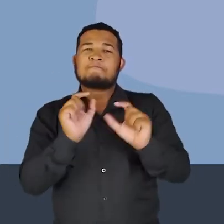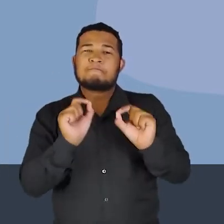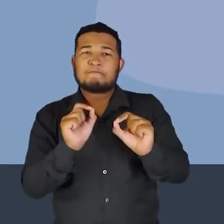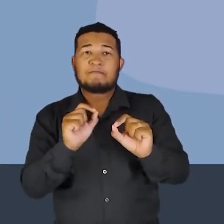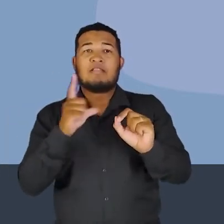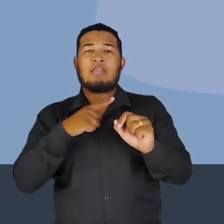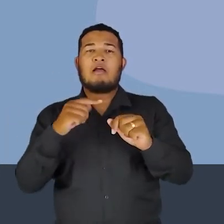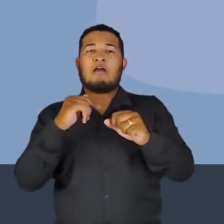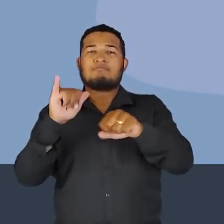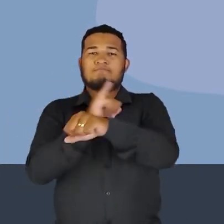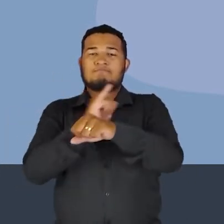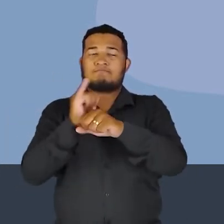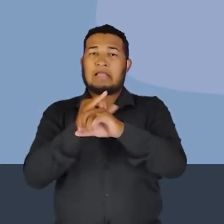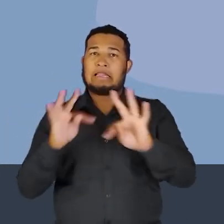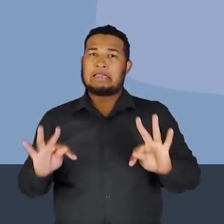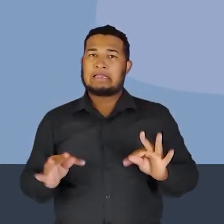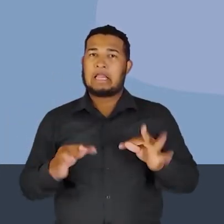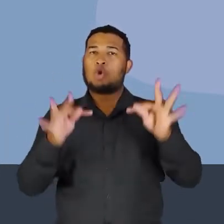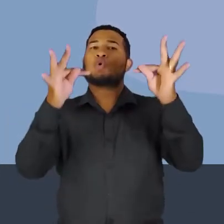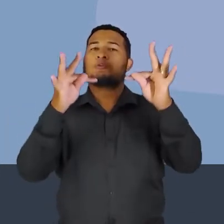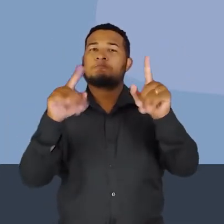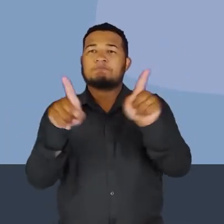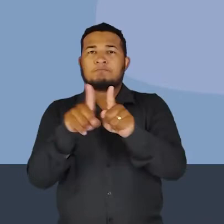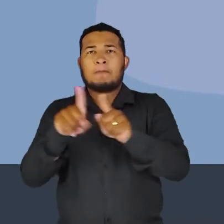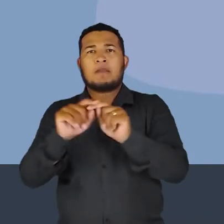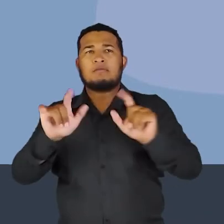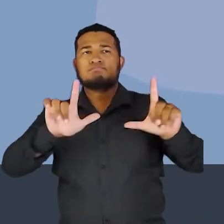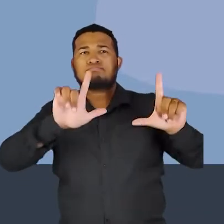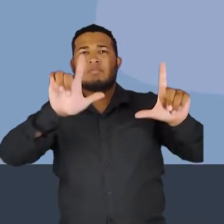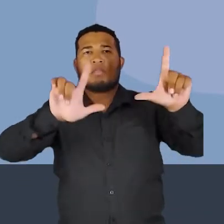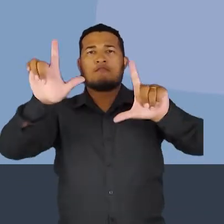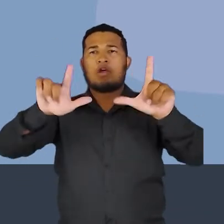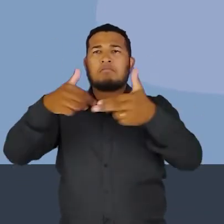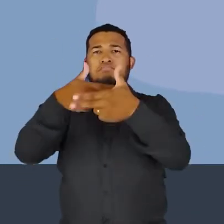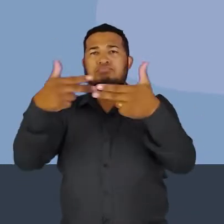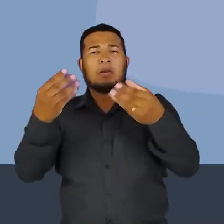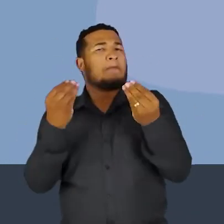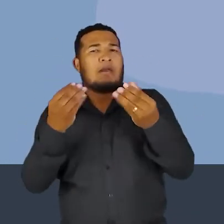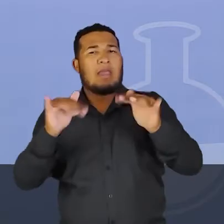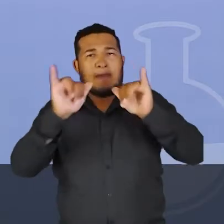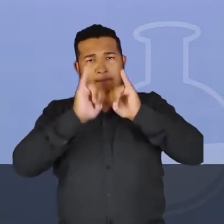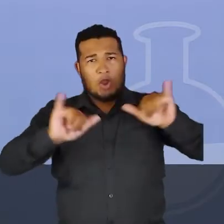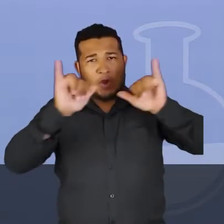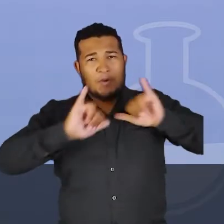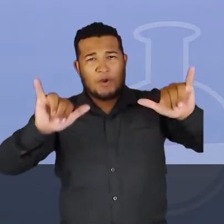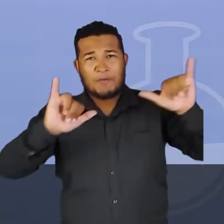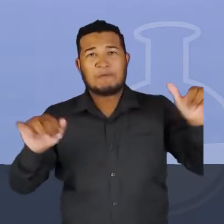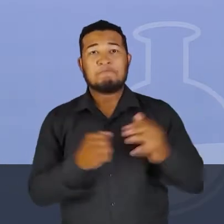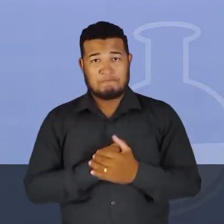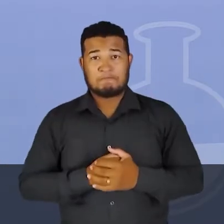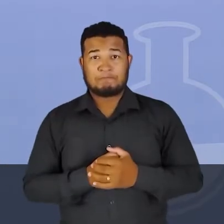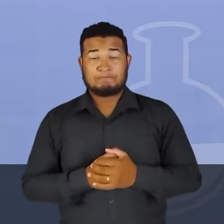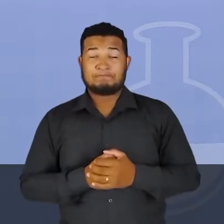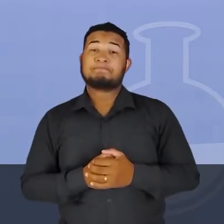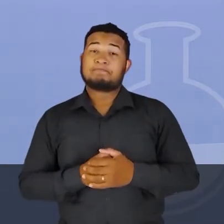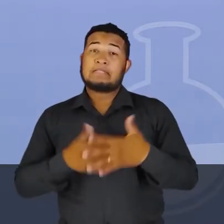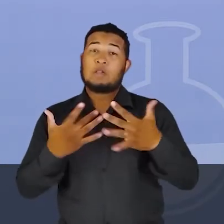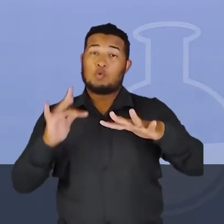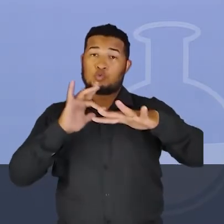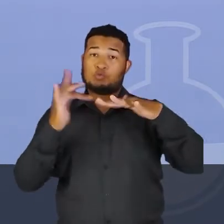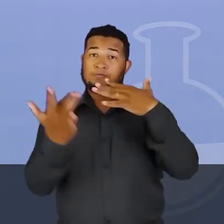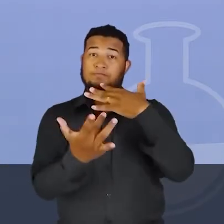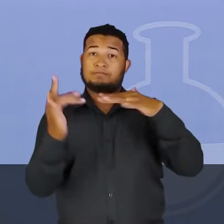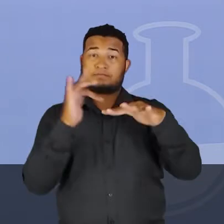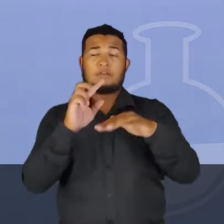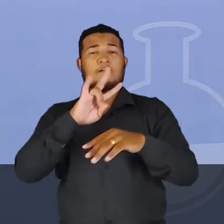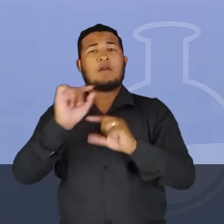tecnológicos e as mídias sociais para mobilizações, divulgações, etc. Então, as redes sociais, elas